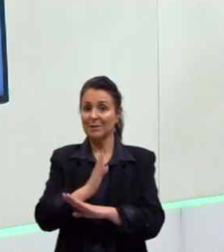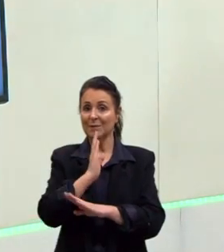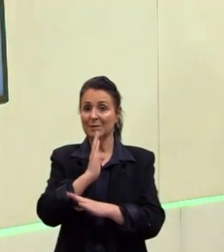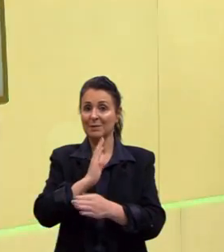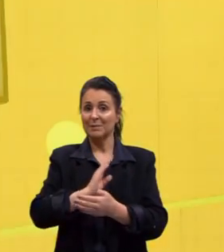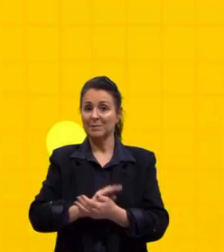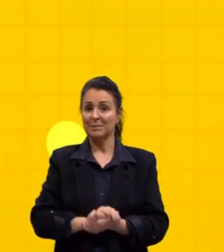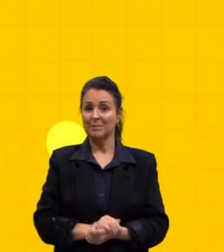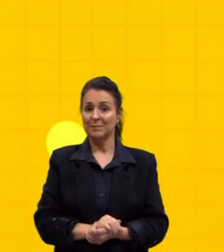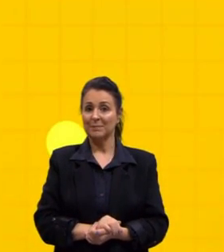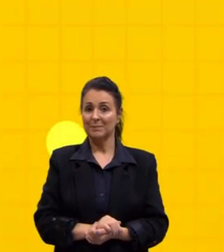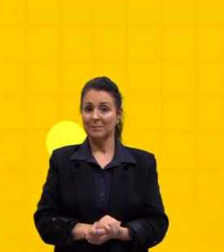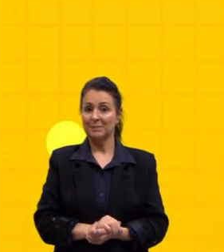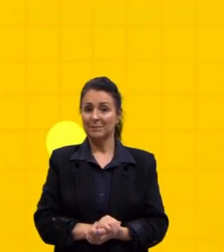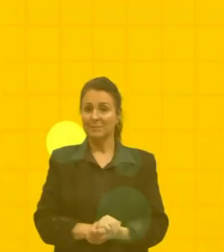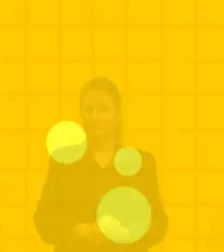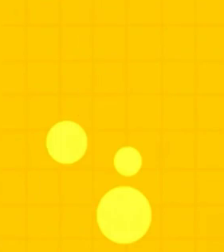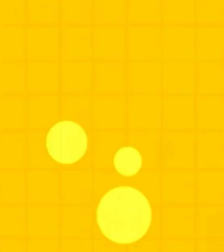um